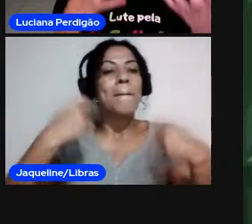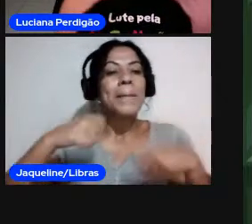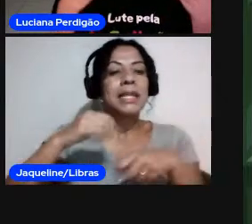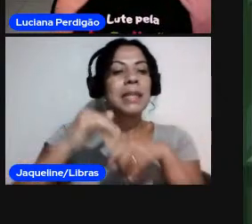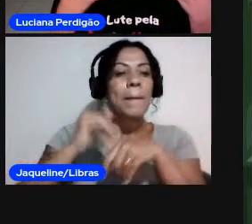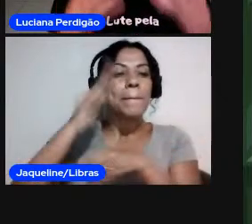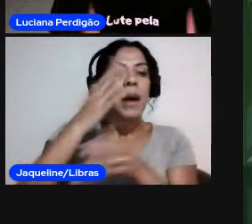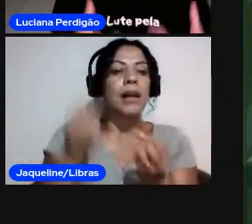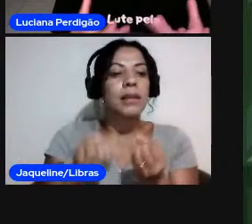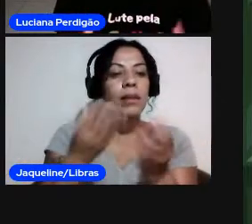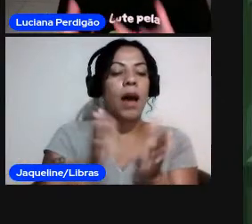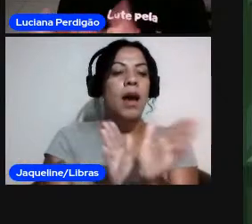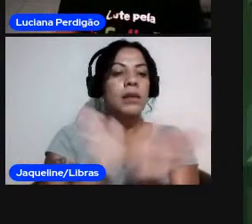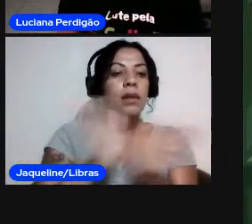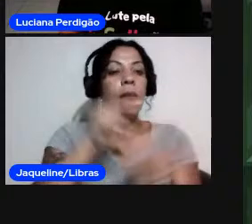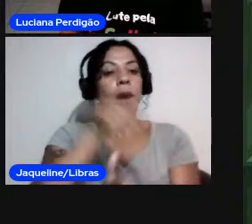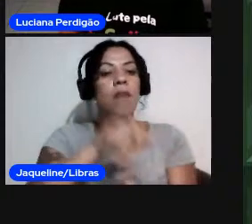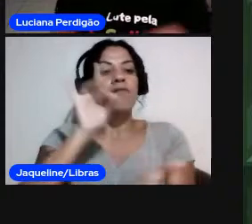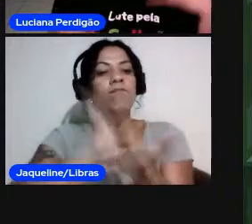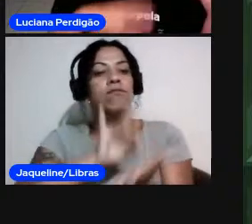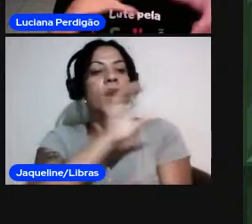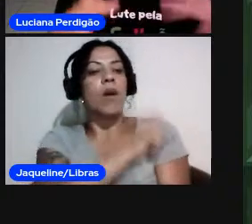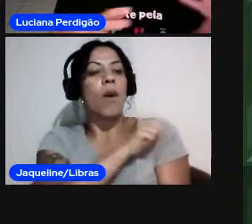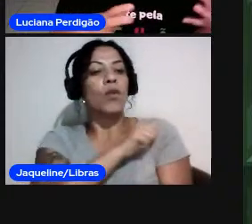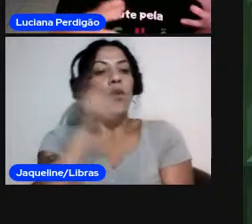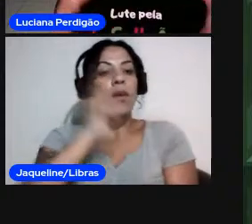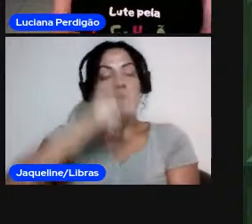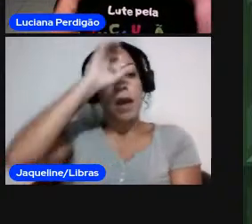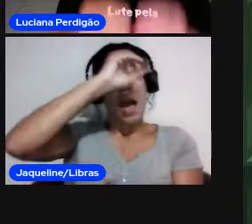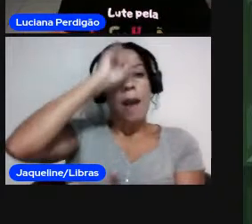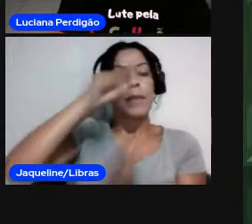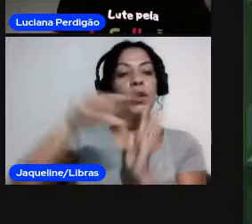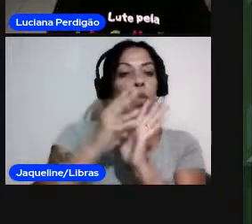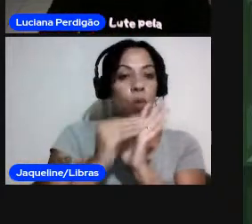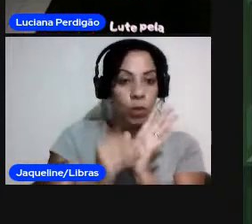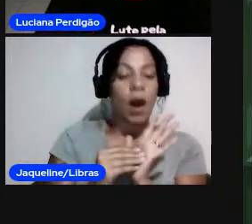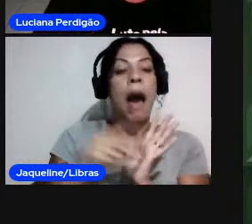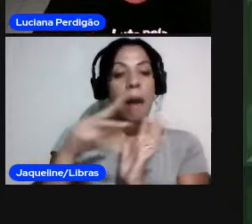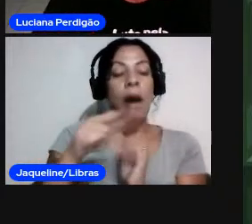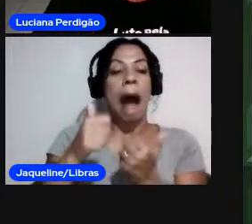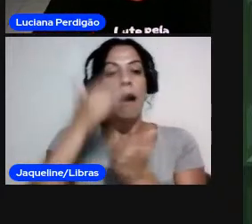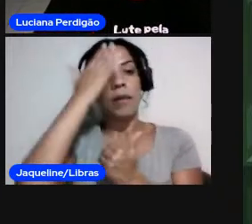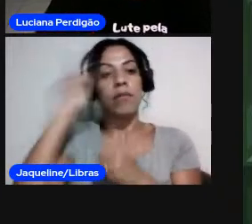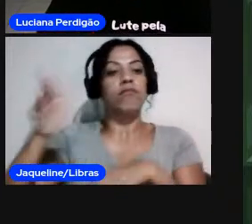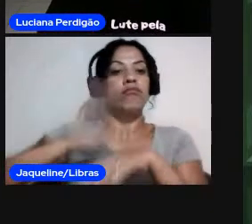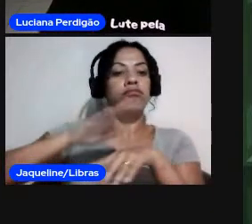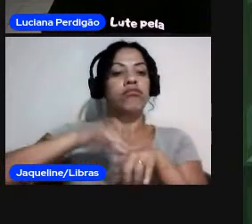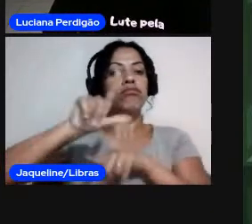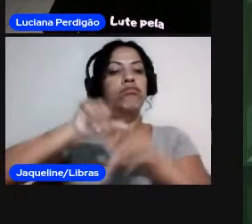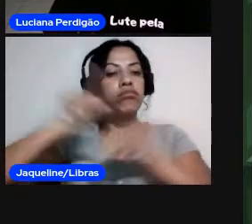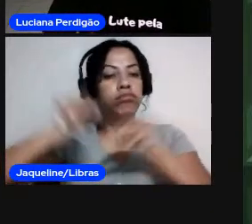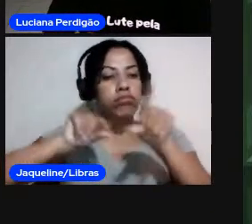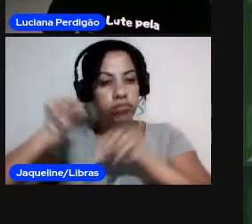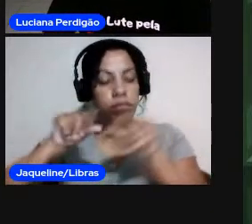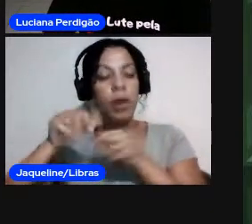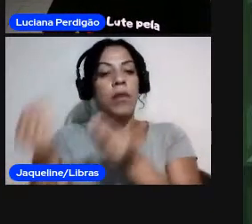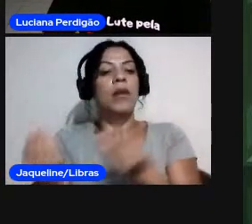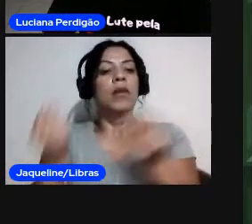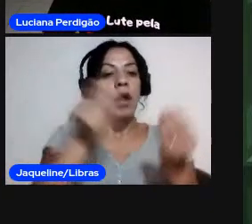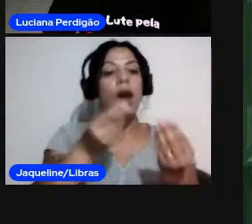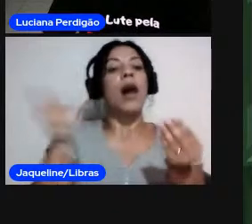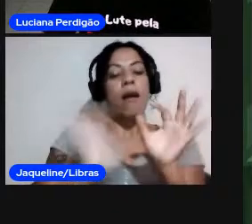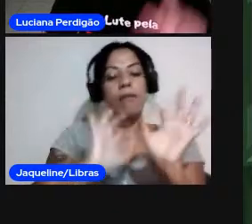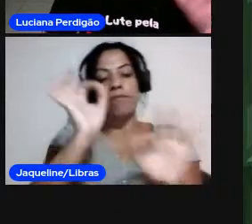e poder aprender esse conteúdo. Aí eles selecionavam e trabalhavam a audiodescrição desses